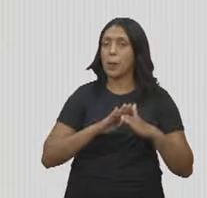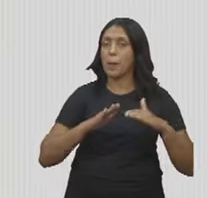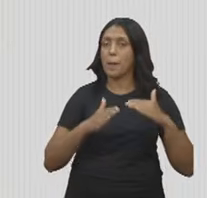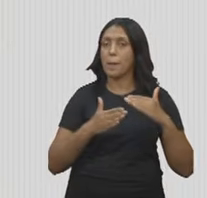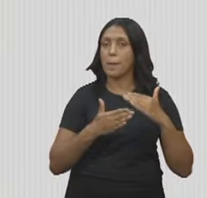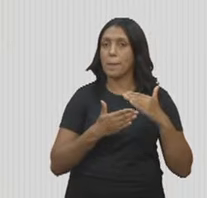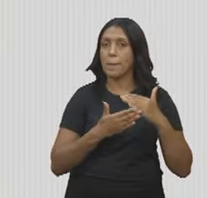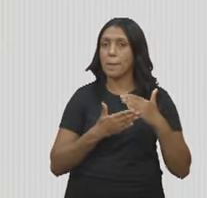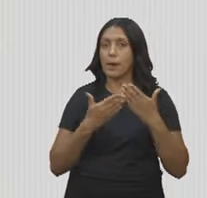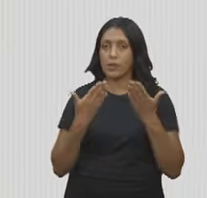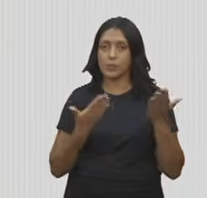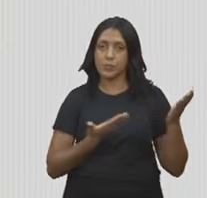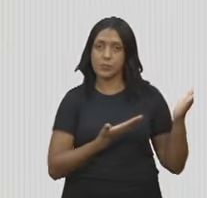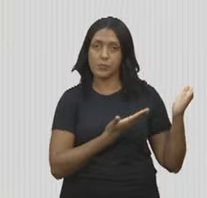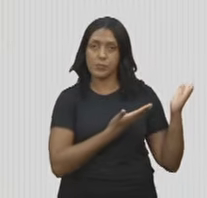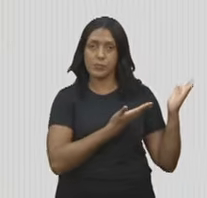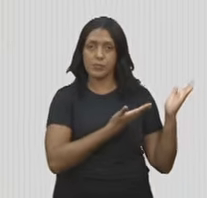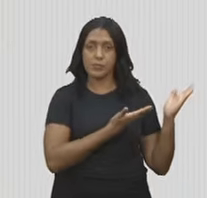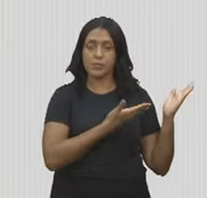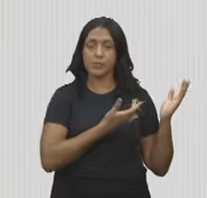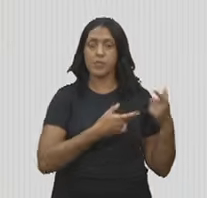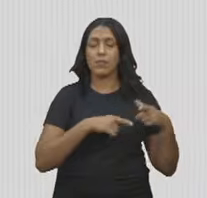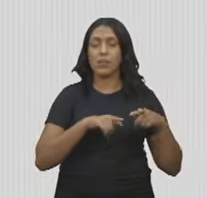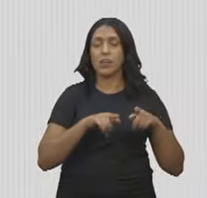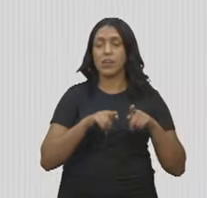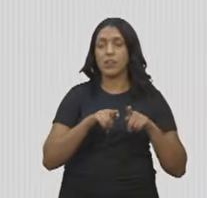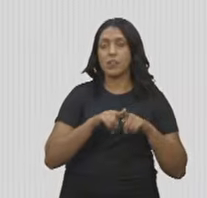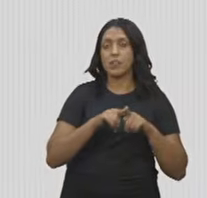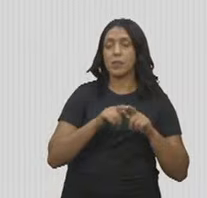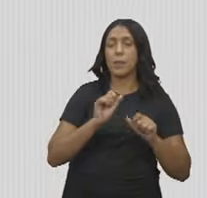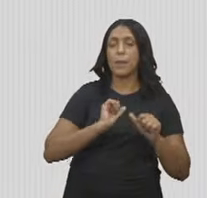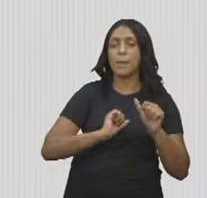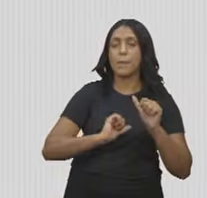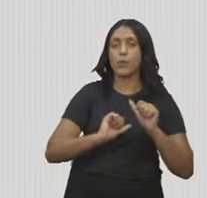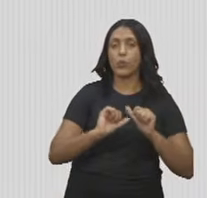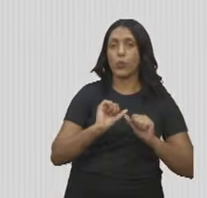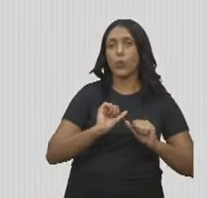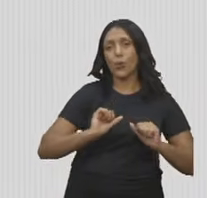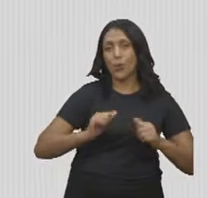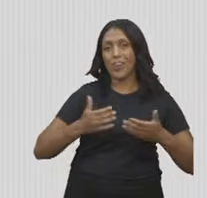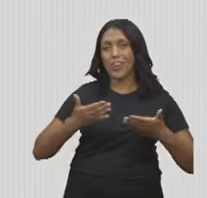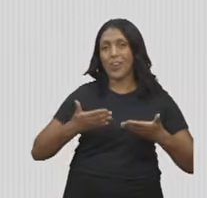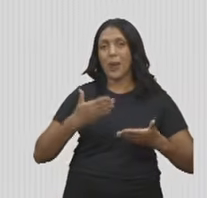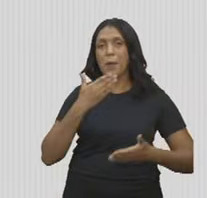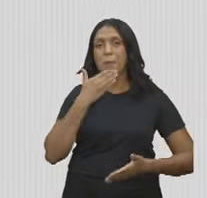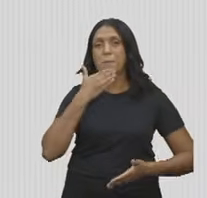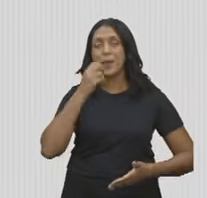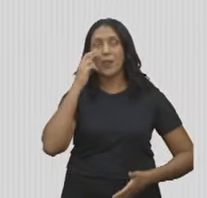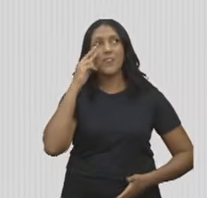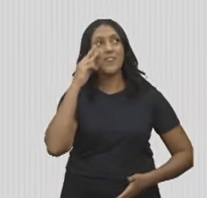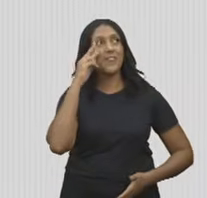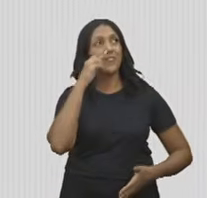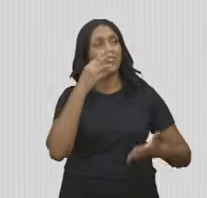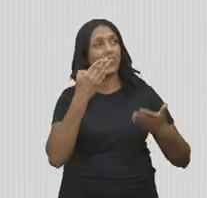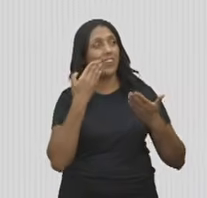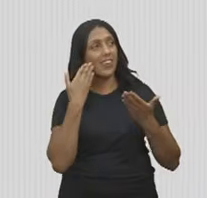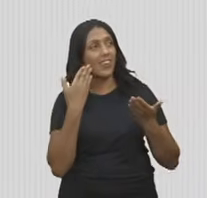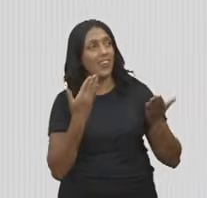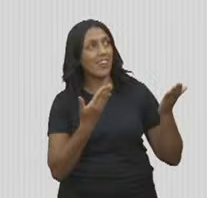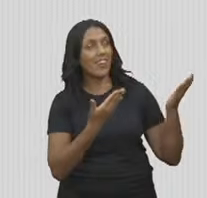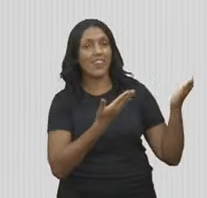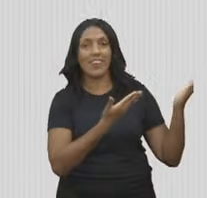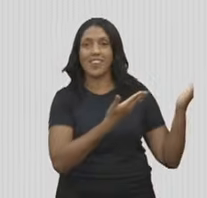vocês conseguem visualizar. Também outra mudança na nossa apresentação, para quem acompanha todas as semanas aí. Antes a gente mostrava por